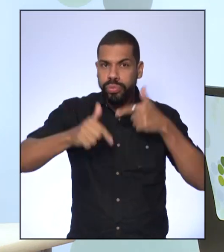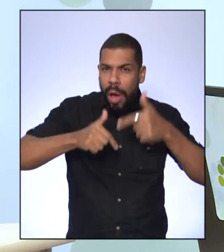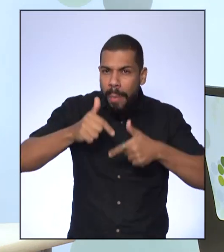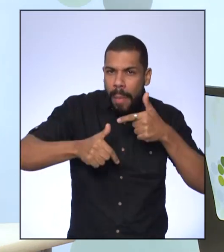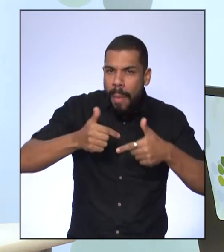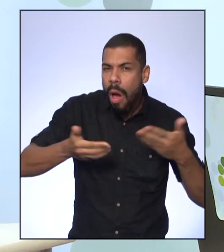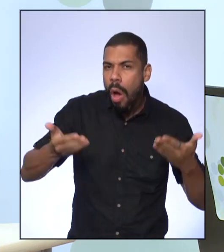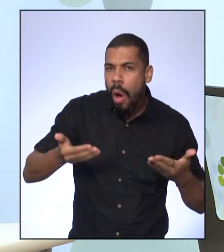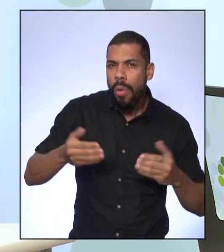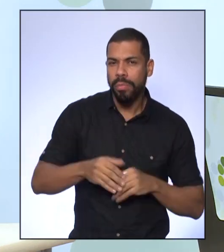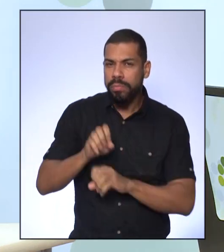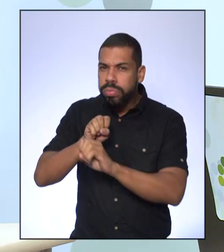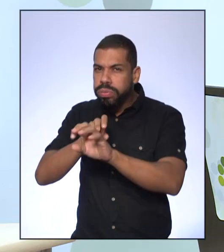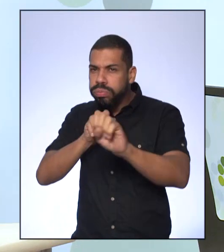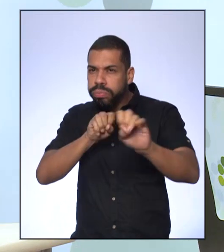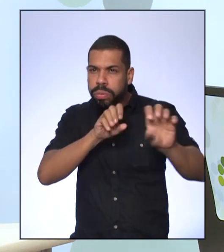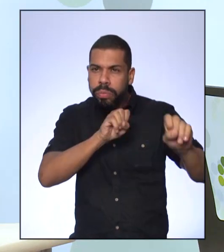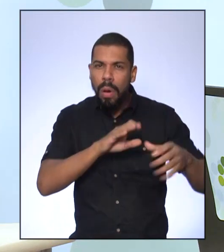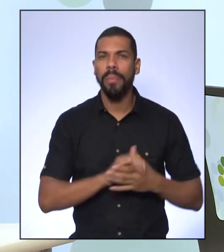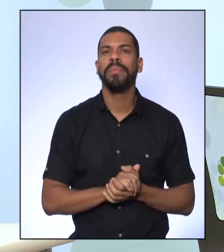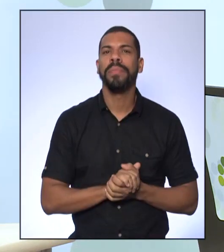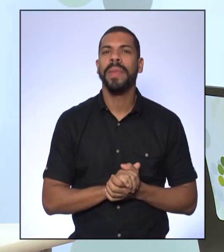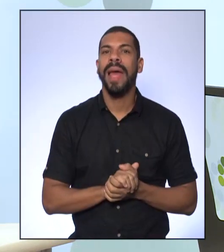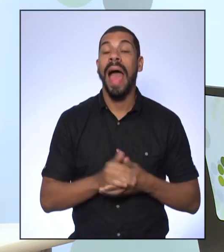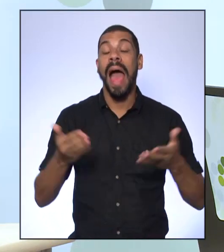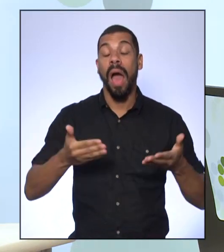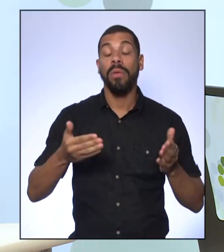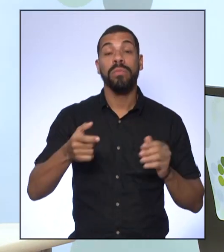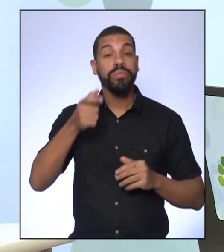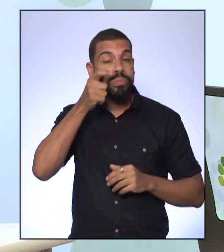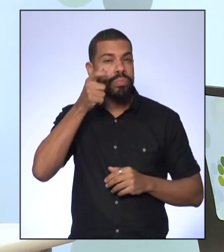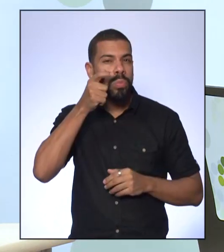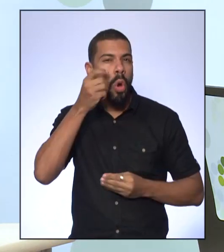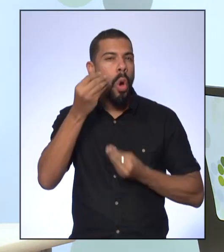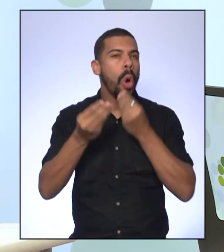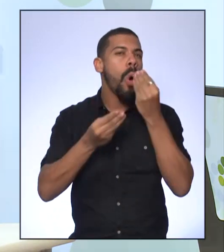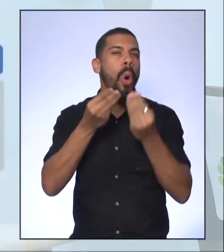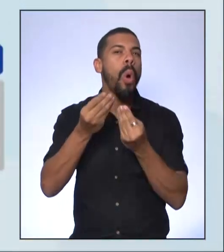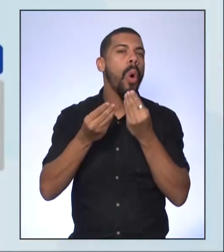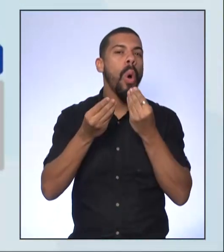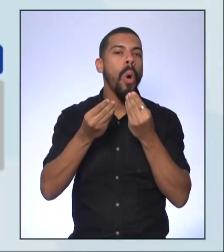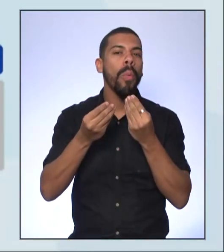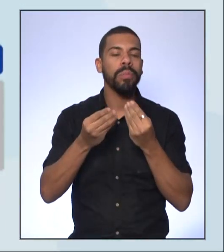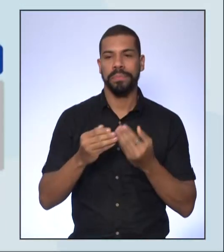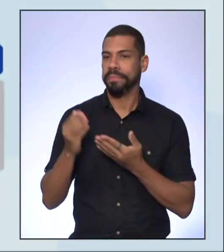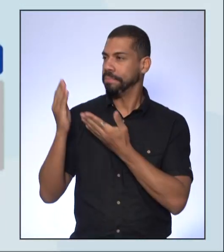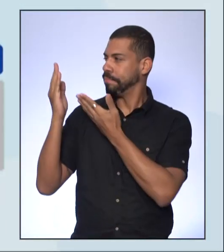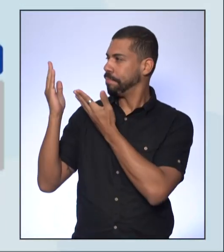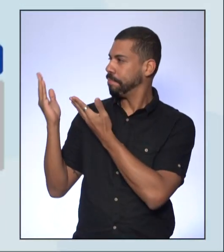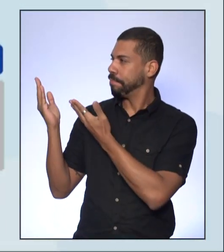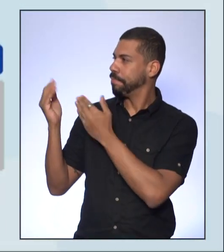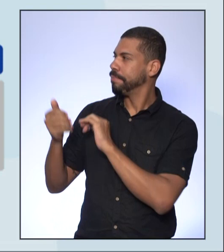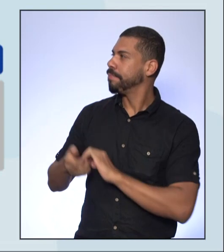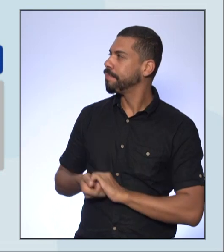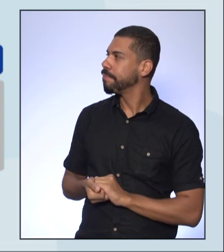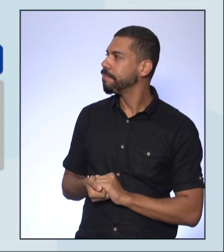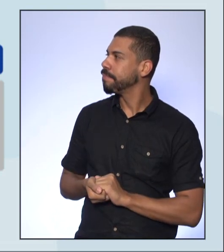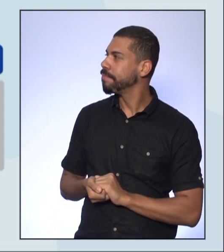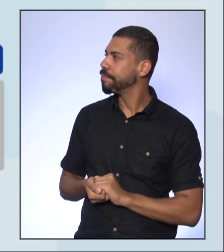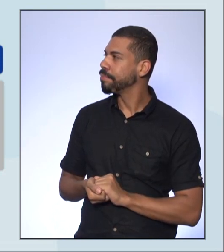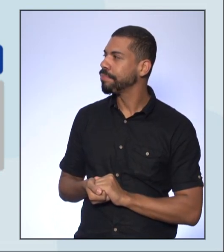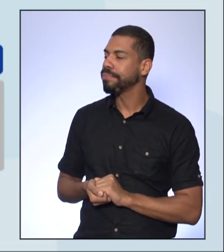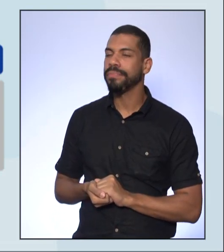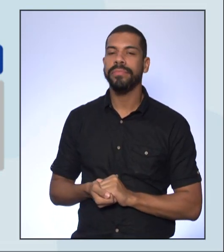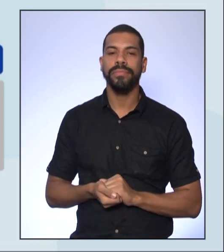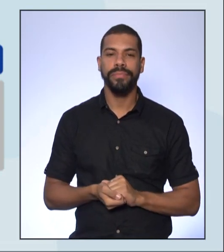Aqui a gente tem uma classificação, né, dos desastres naturais. Eles são